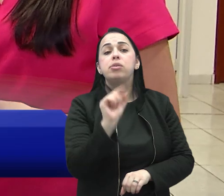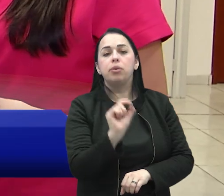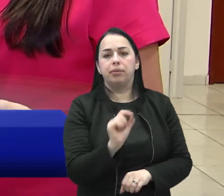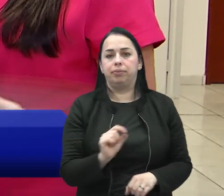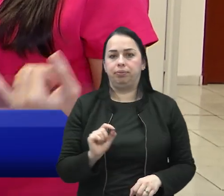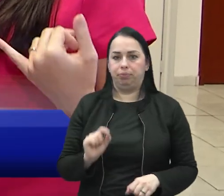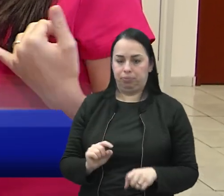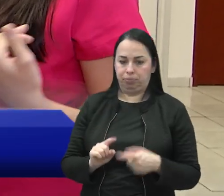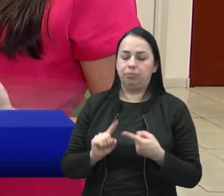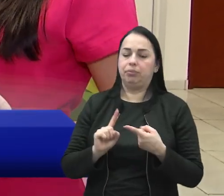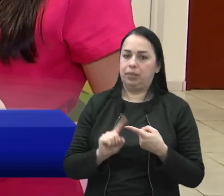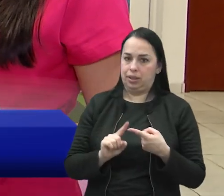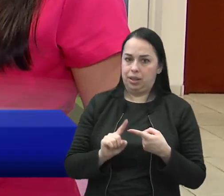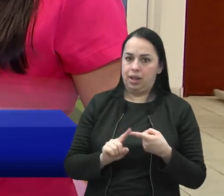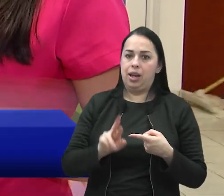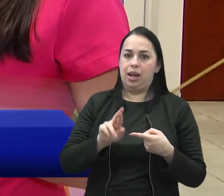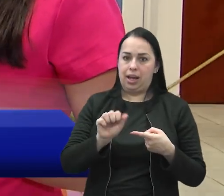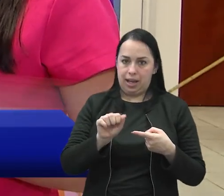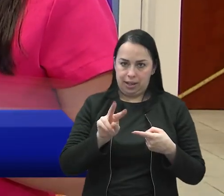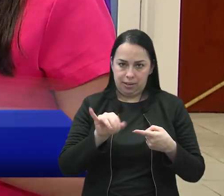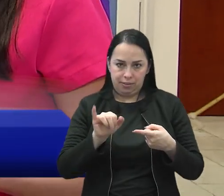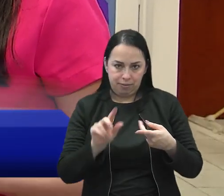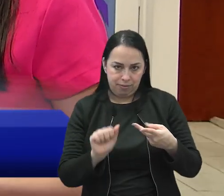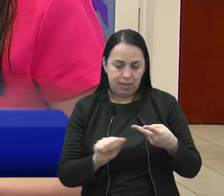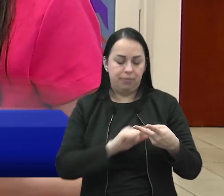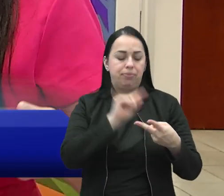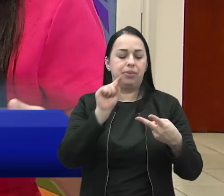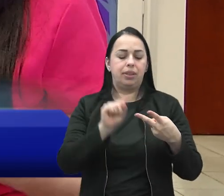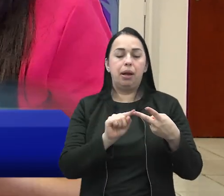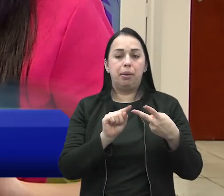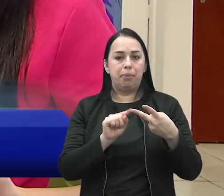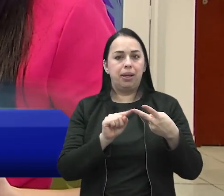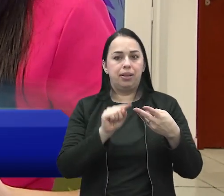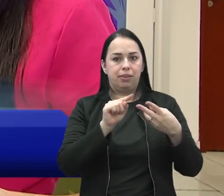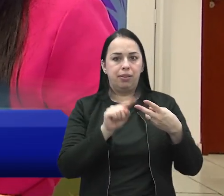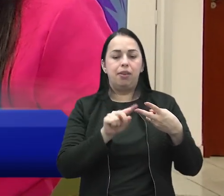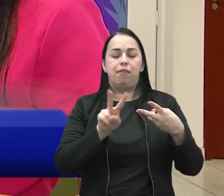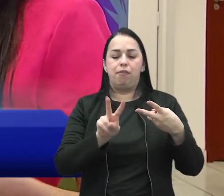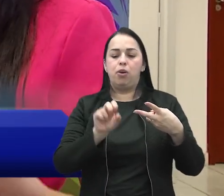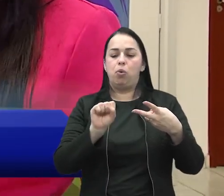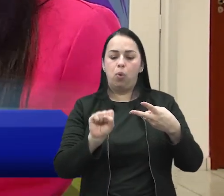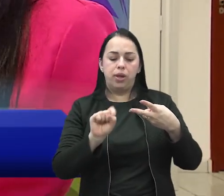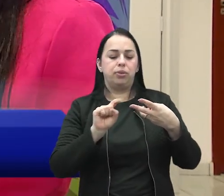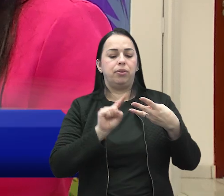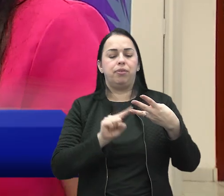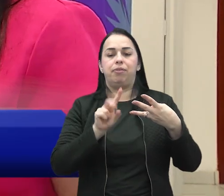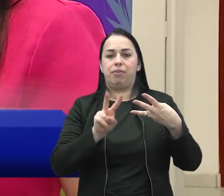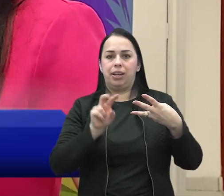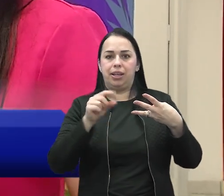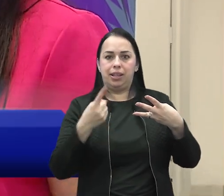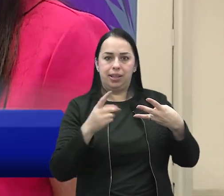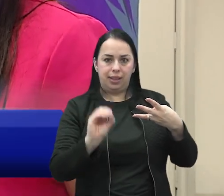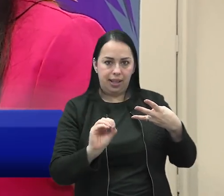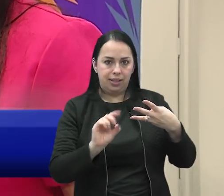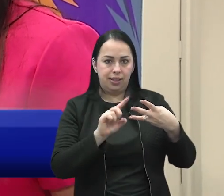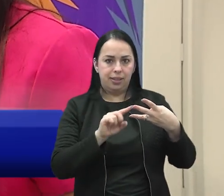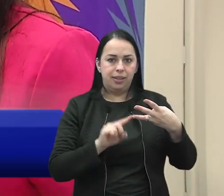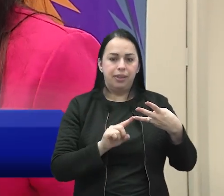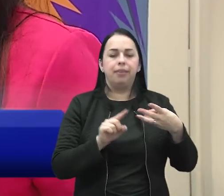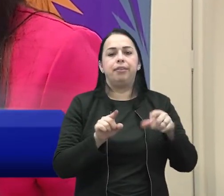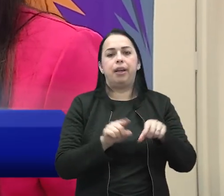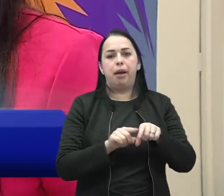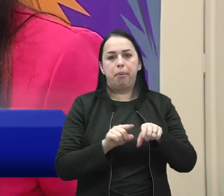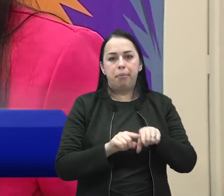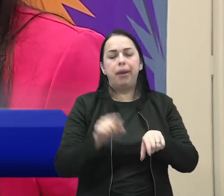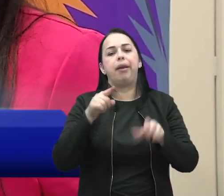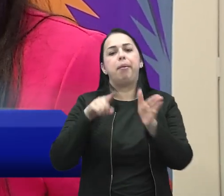animais? A antirrábica protege contra o vírus da raiva. As polivalentes nos cães, então V8 ou V10, protege principalmente